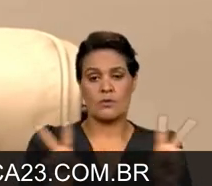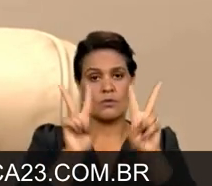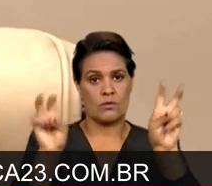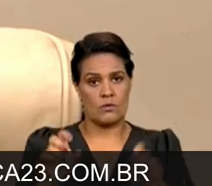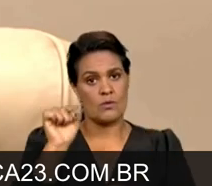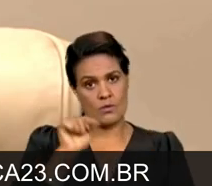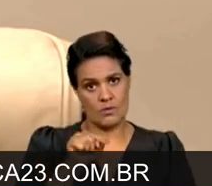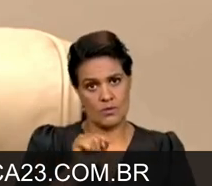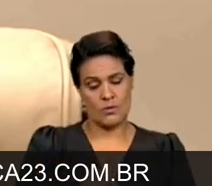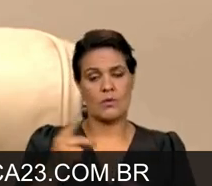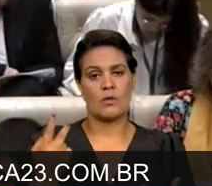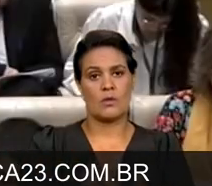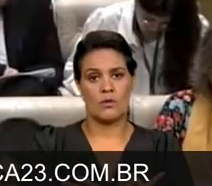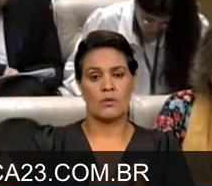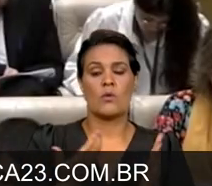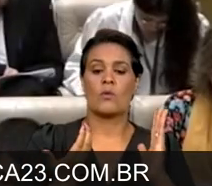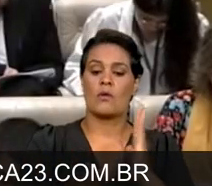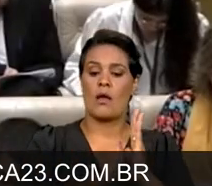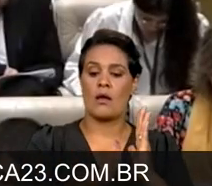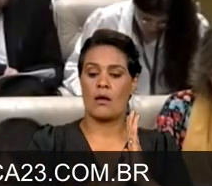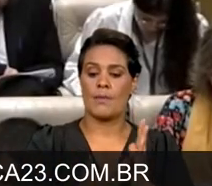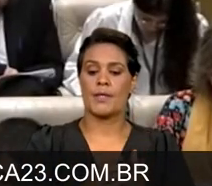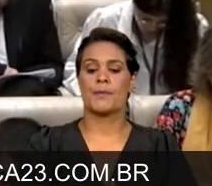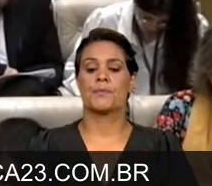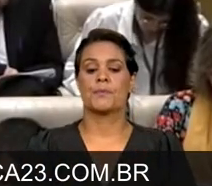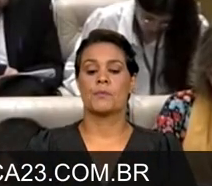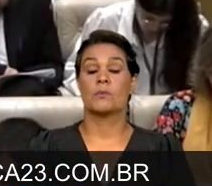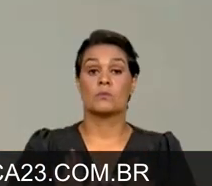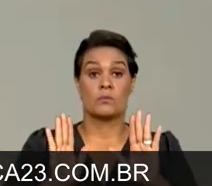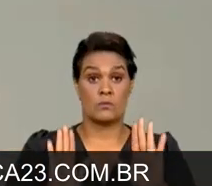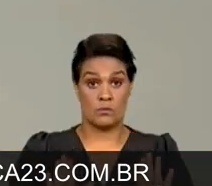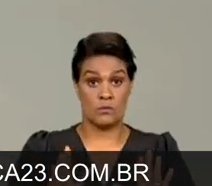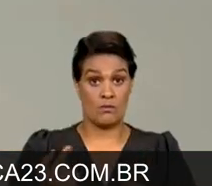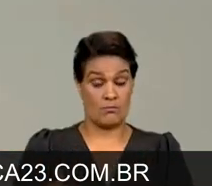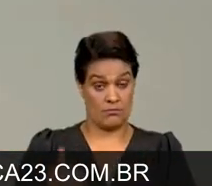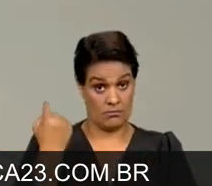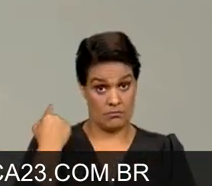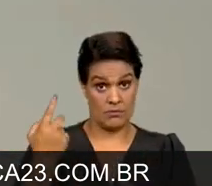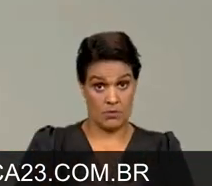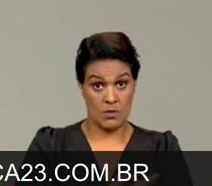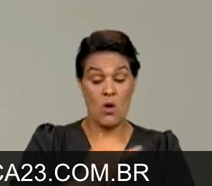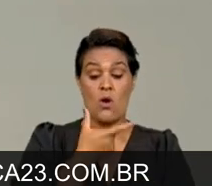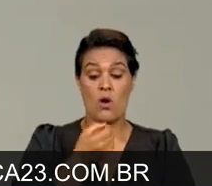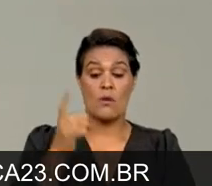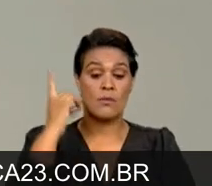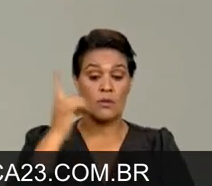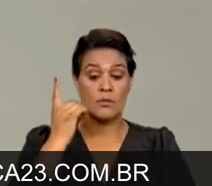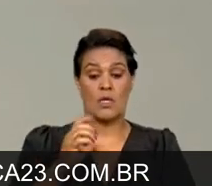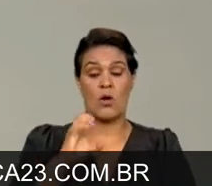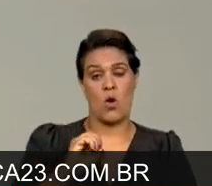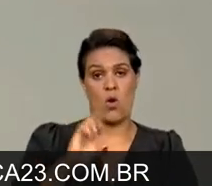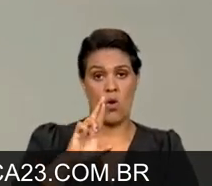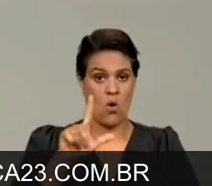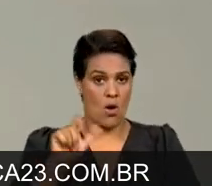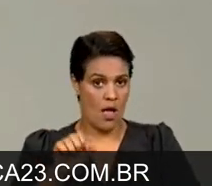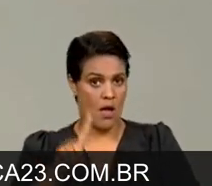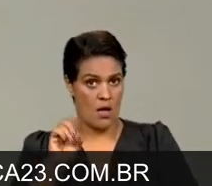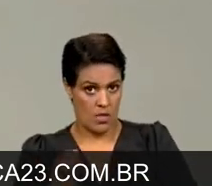eletrônicas, realizado na Câmara dos Deputados. Na ocasião, o deputado Orlando Silva cobrou do Executivo e